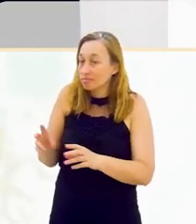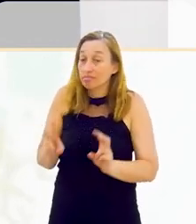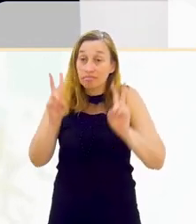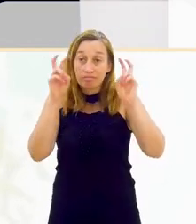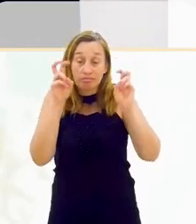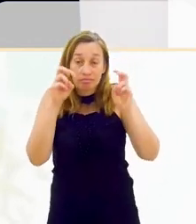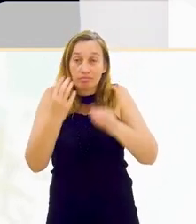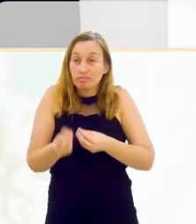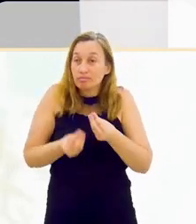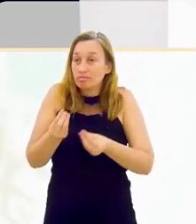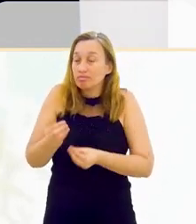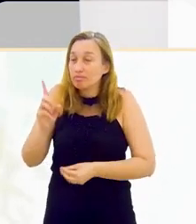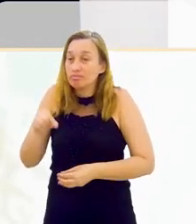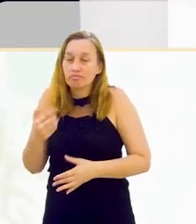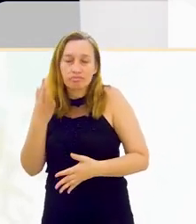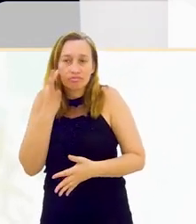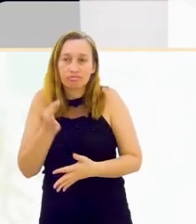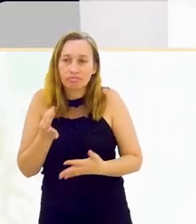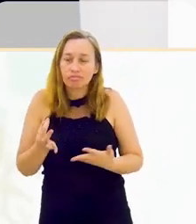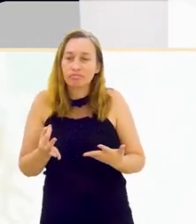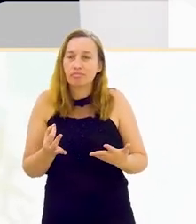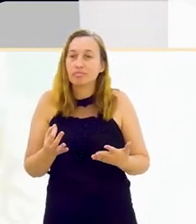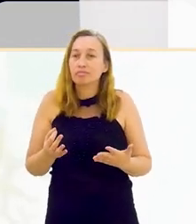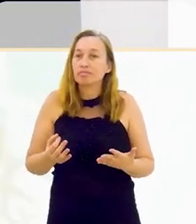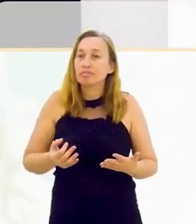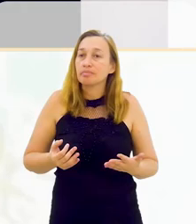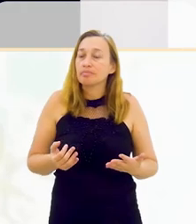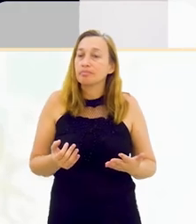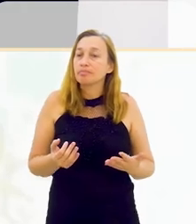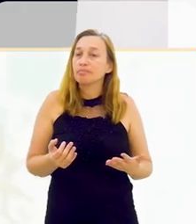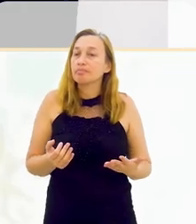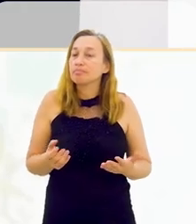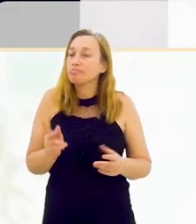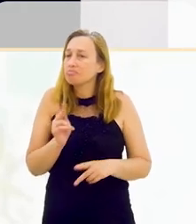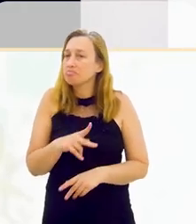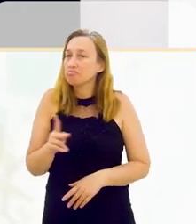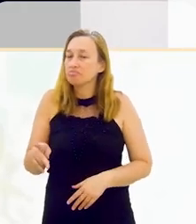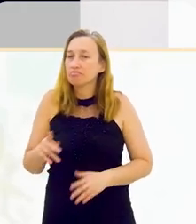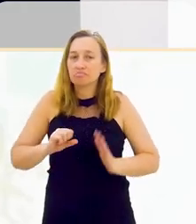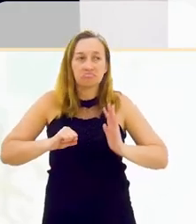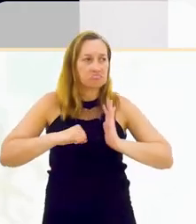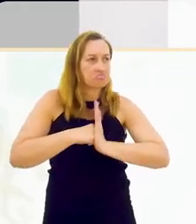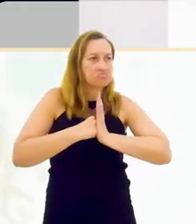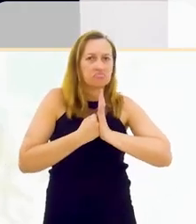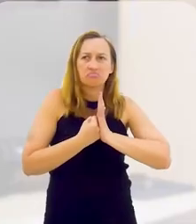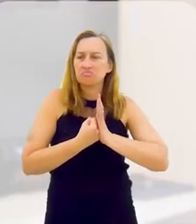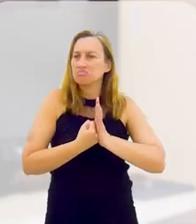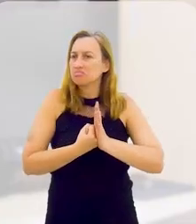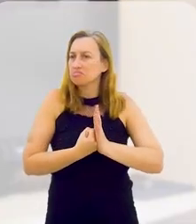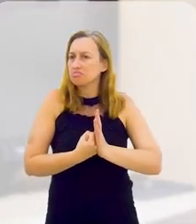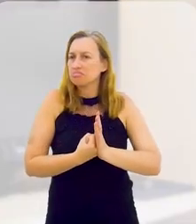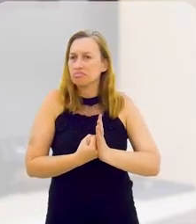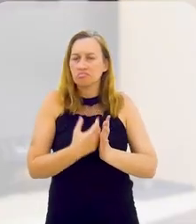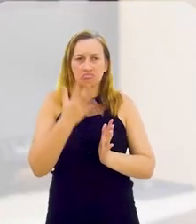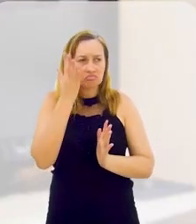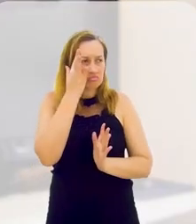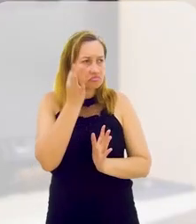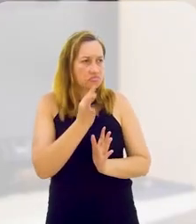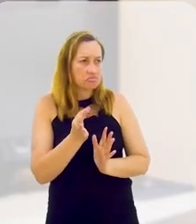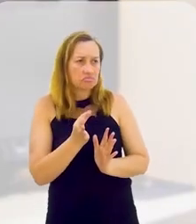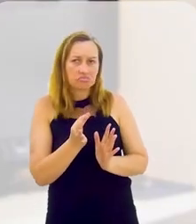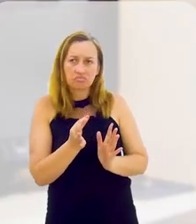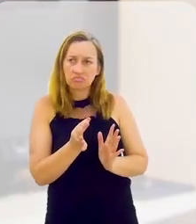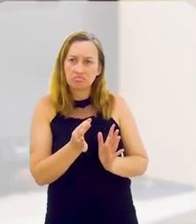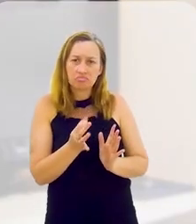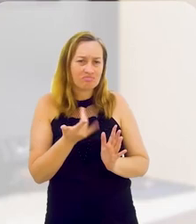aulas, não sei se você dá temas, como é que é depois que engrena o negócio, mas assim, professor, bloqueei aqui,